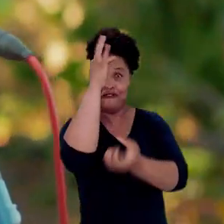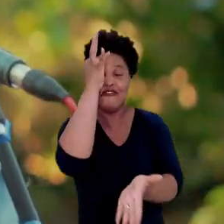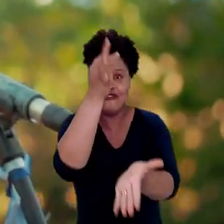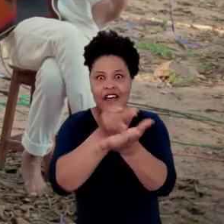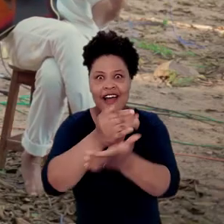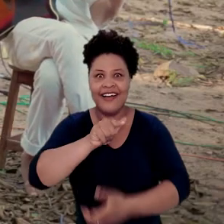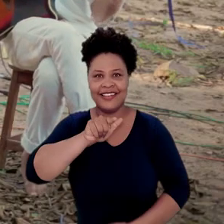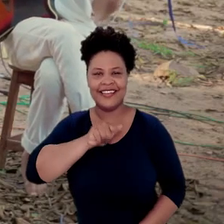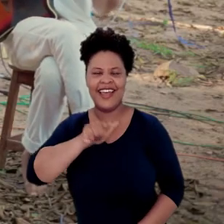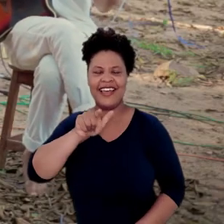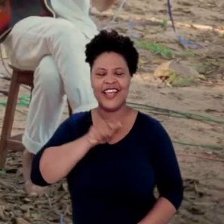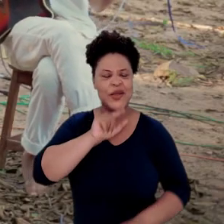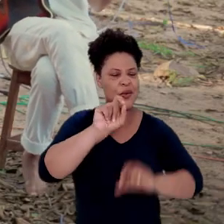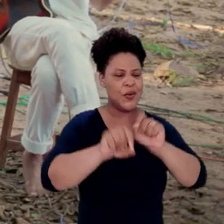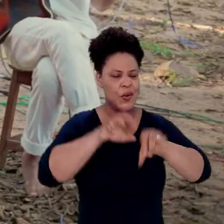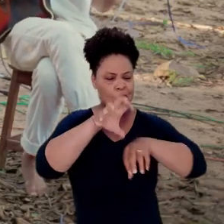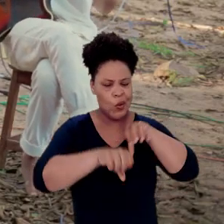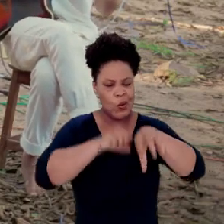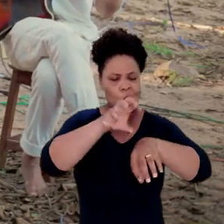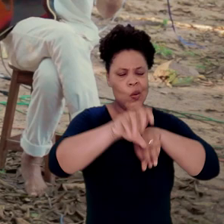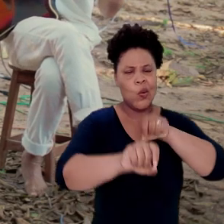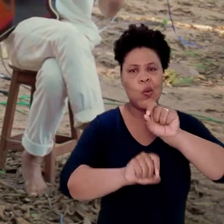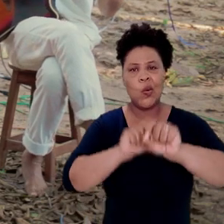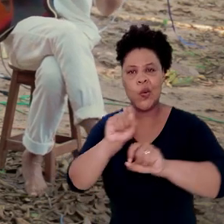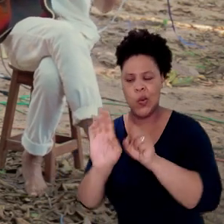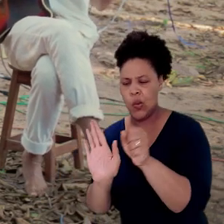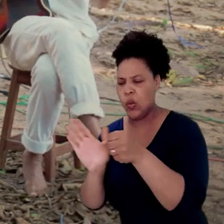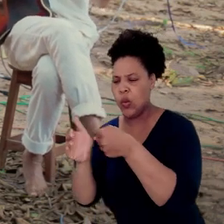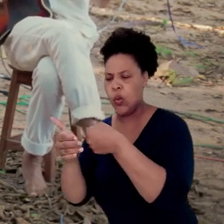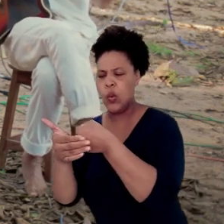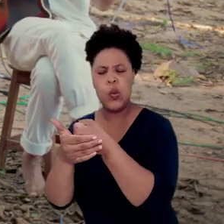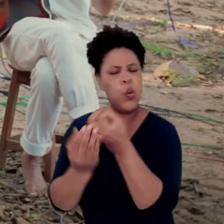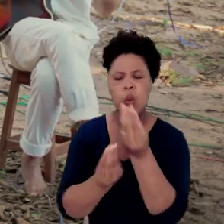O que é busca, o que é fuga,